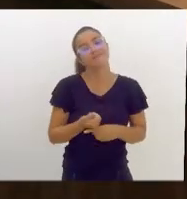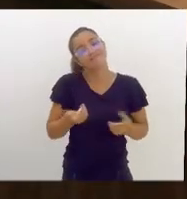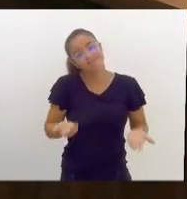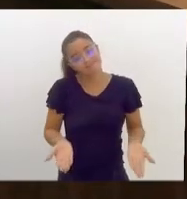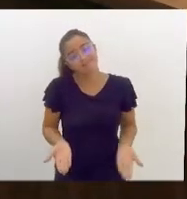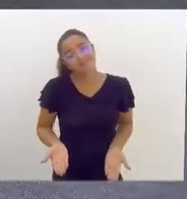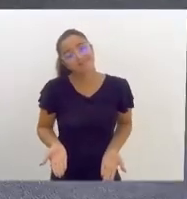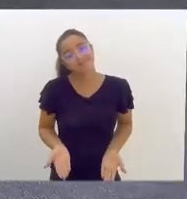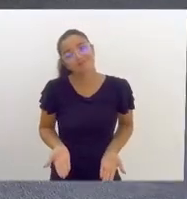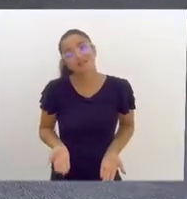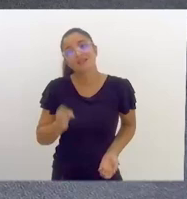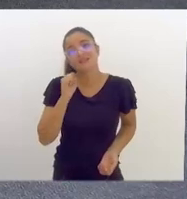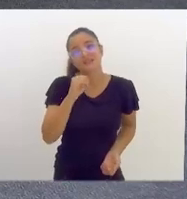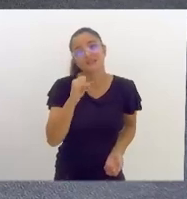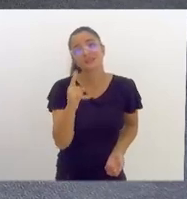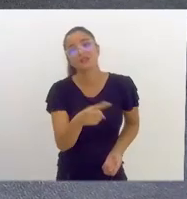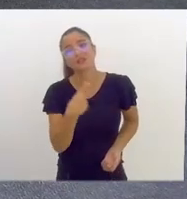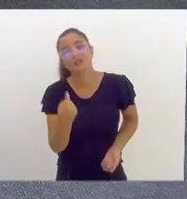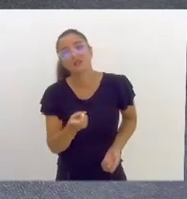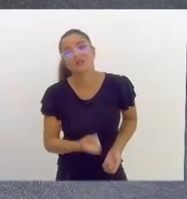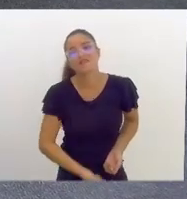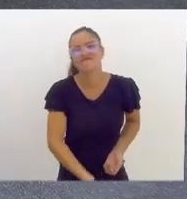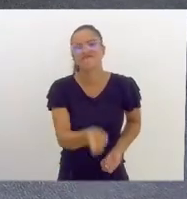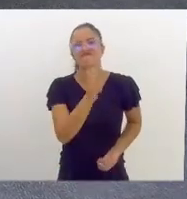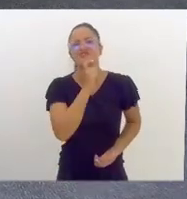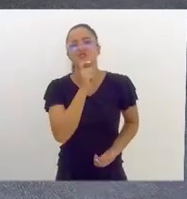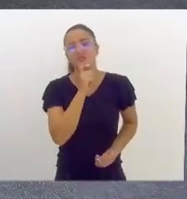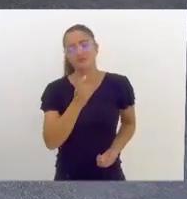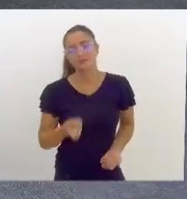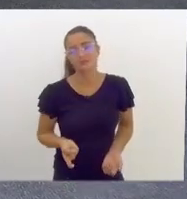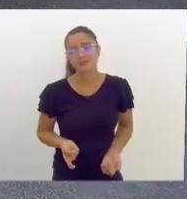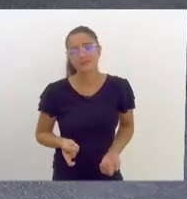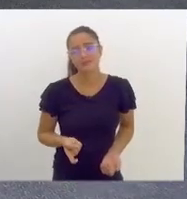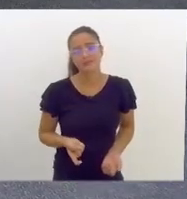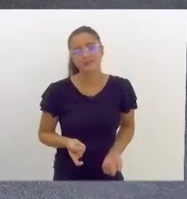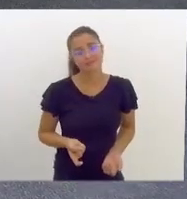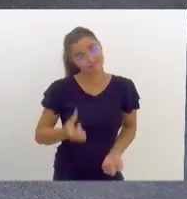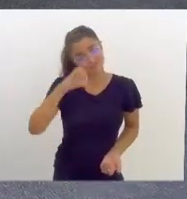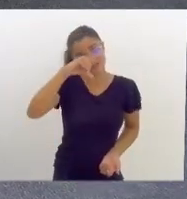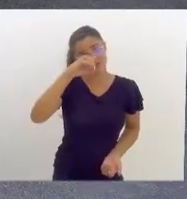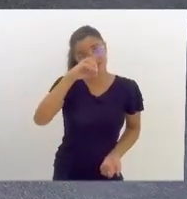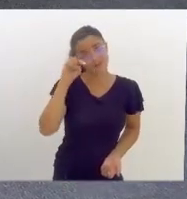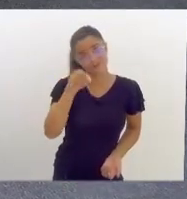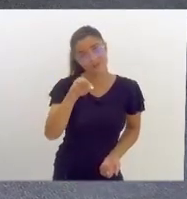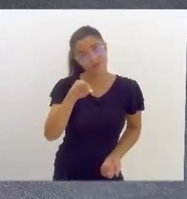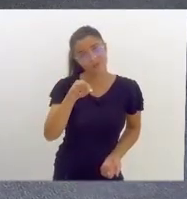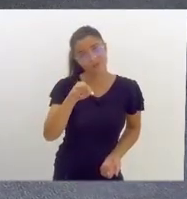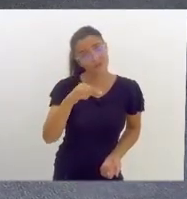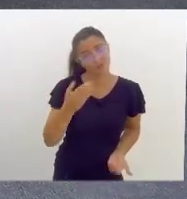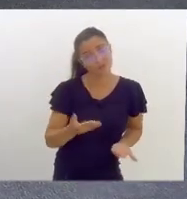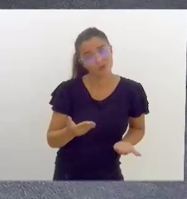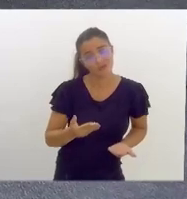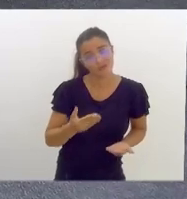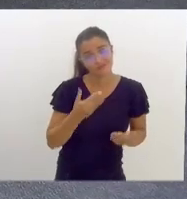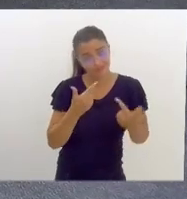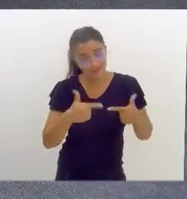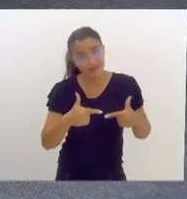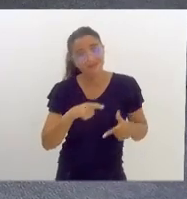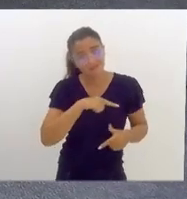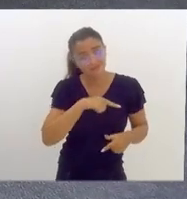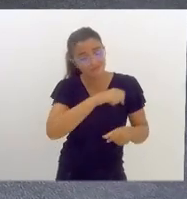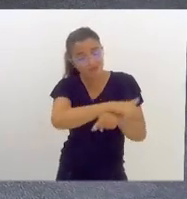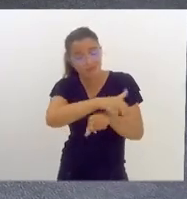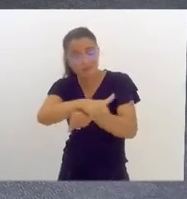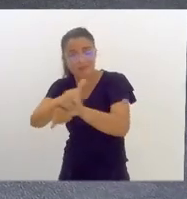forma, fria, ela não estaria gerando 90 mil empregos hoje, como outras leis que Vossa Excelência aprovou aqui e que